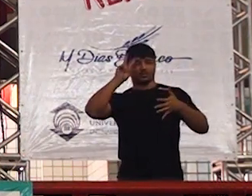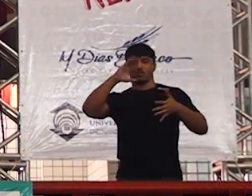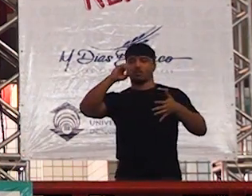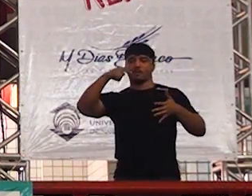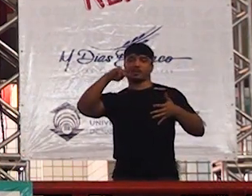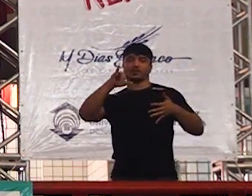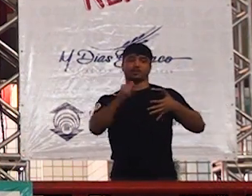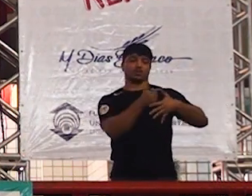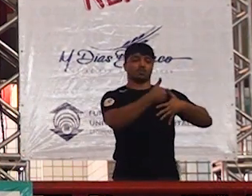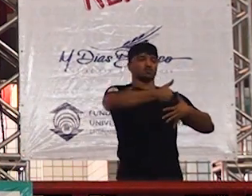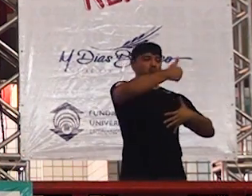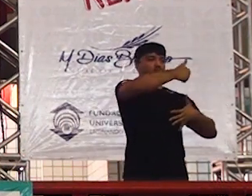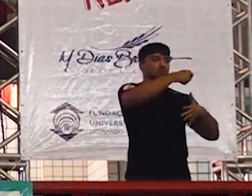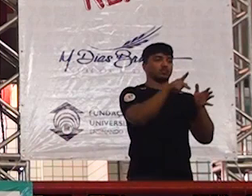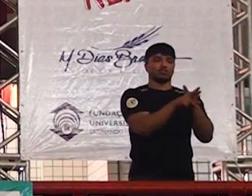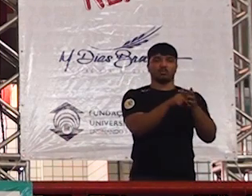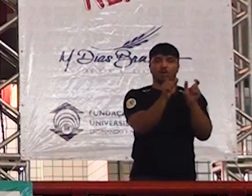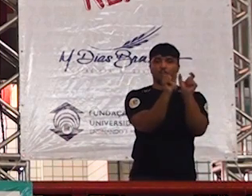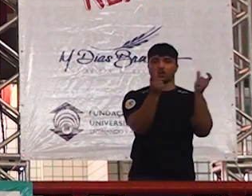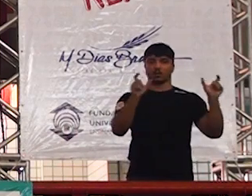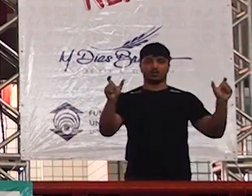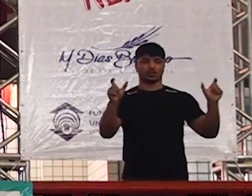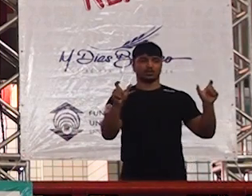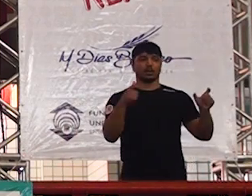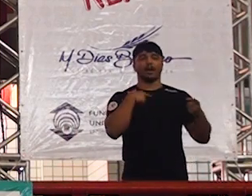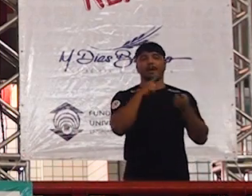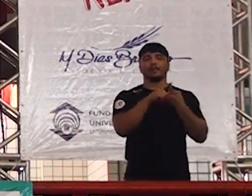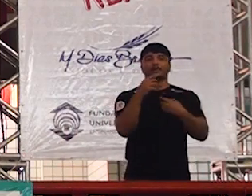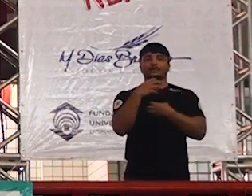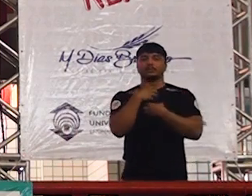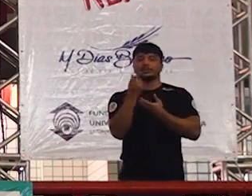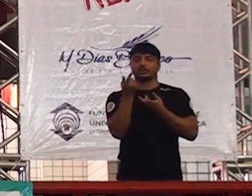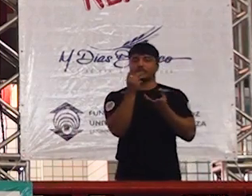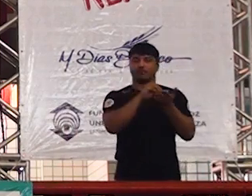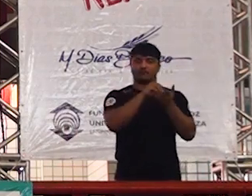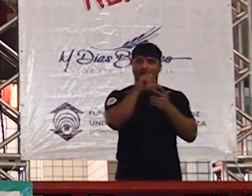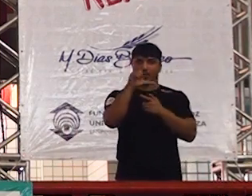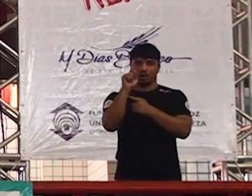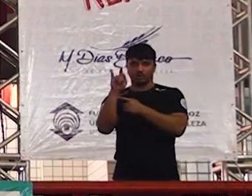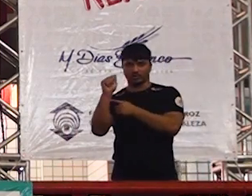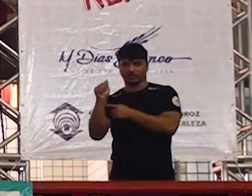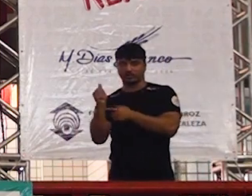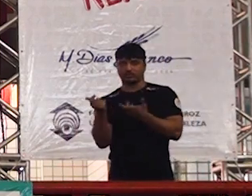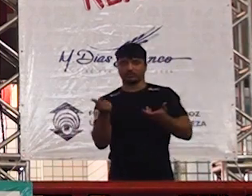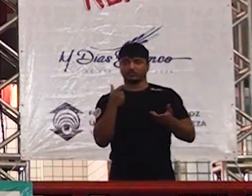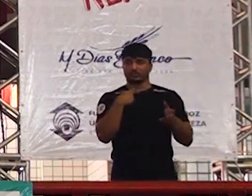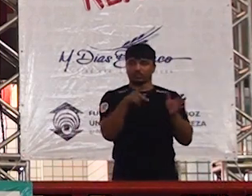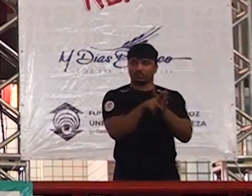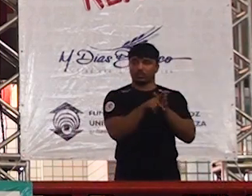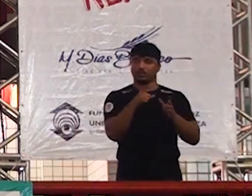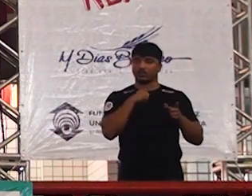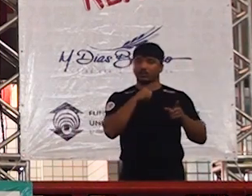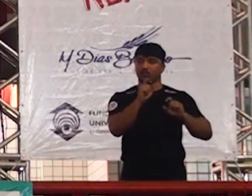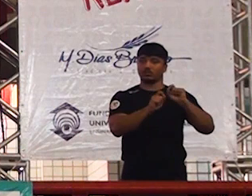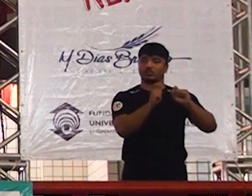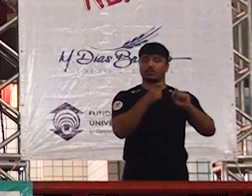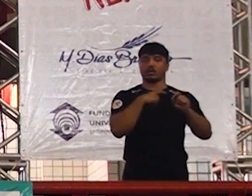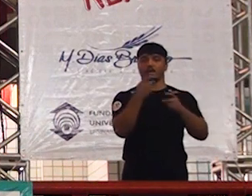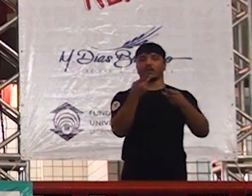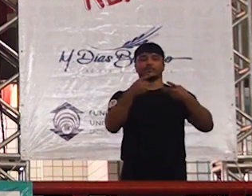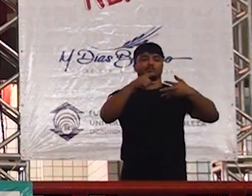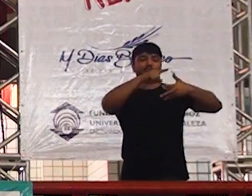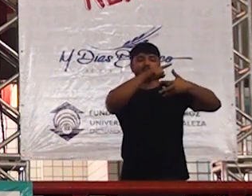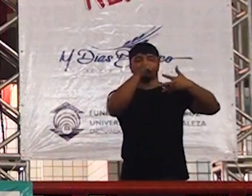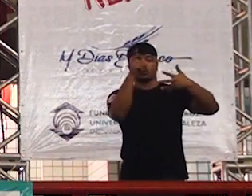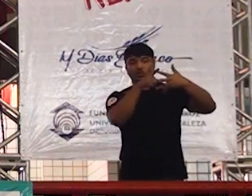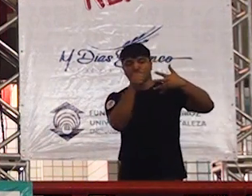1 é a gramatical. Agora, erros de sentido, de falta de lógica, doidice, afeta a competência 2 e a